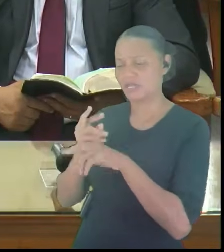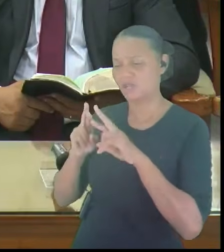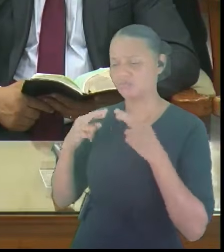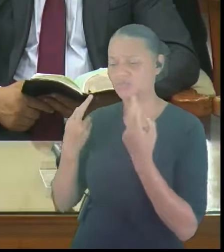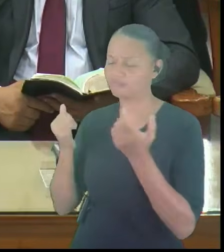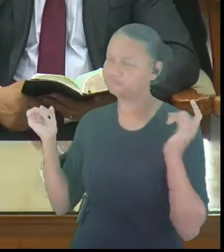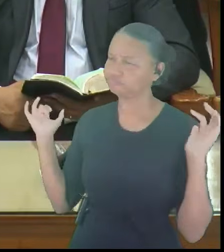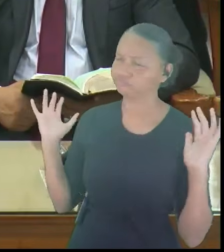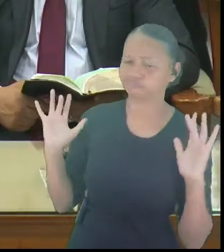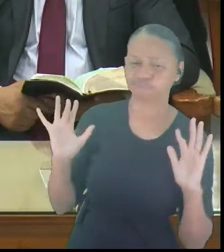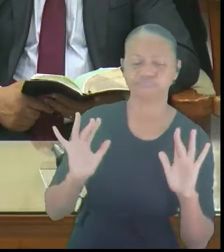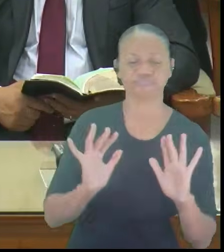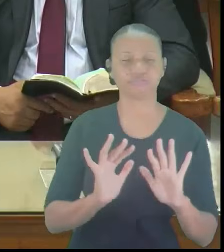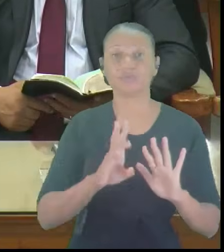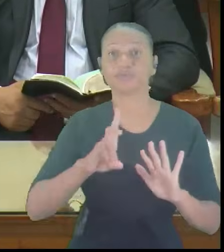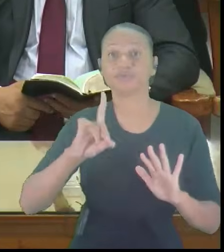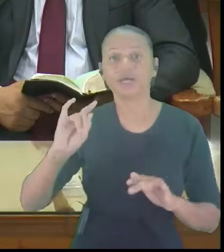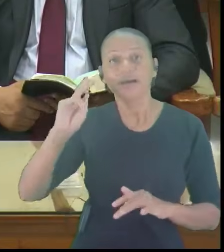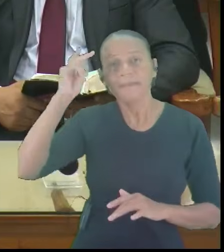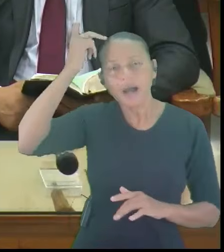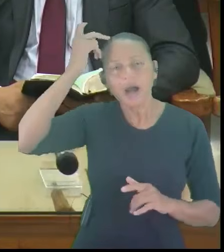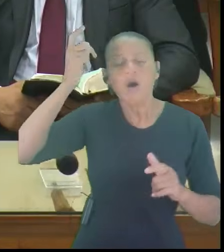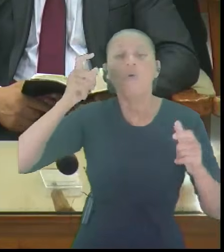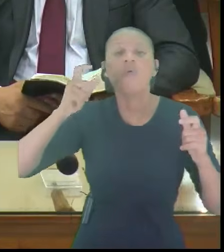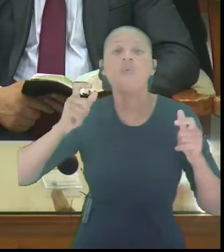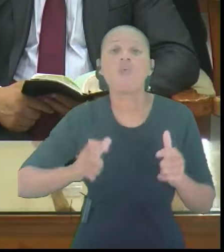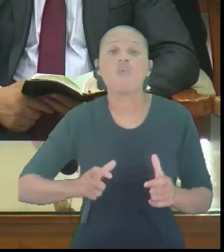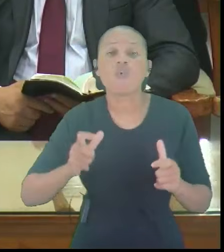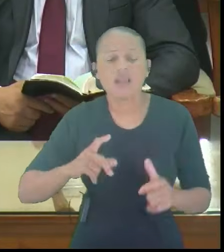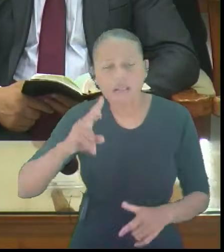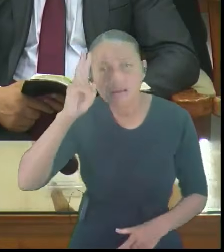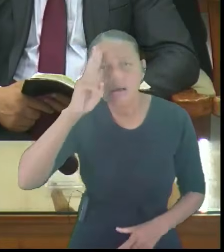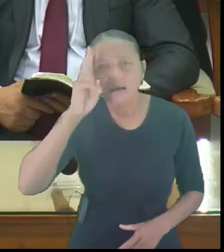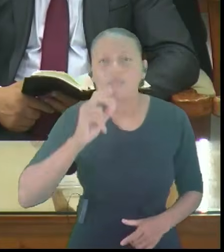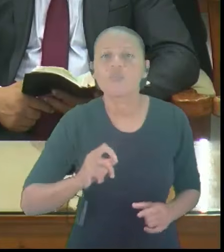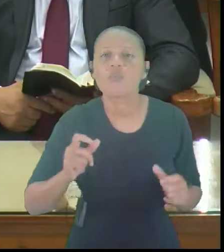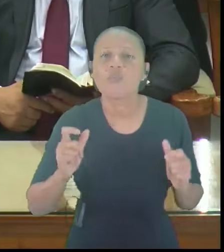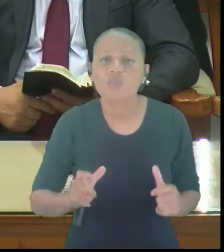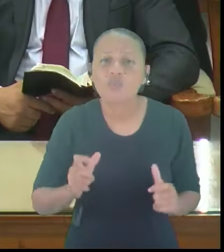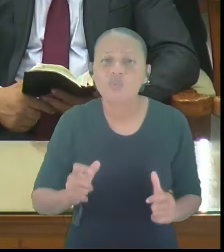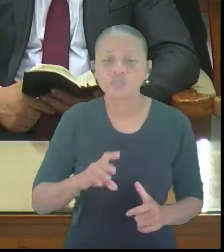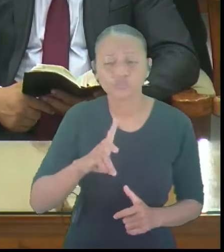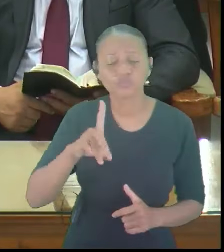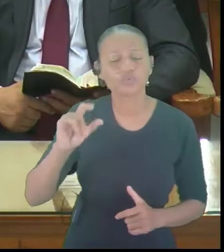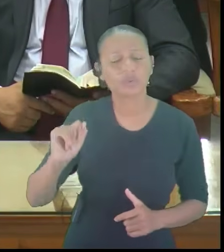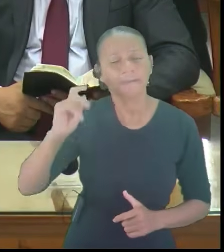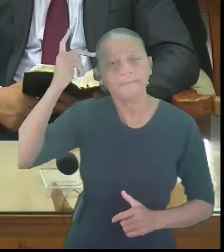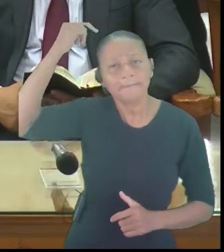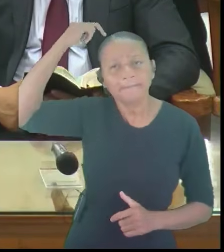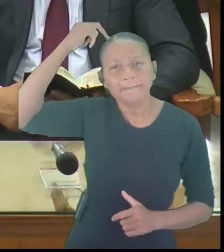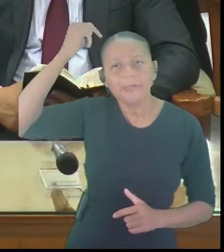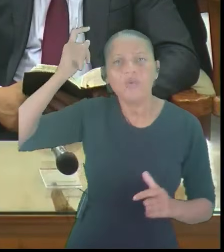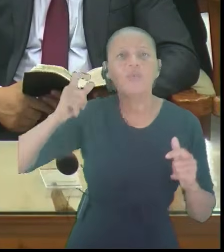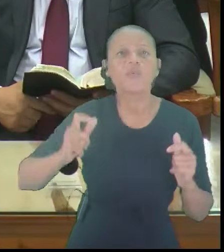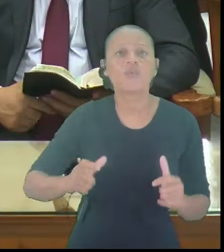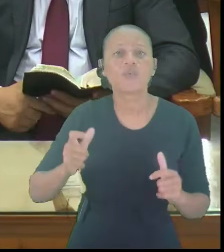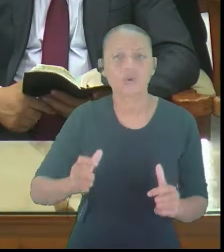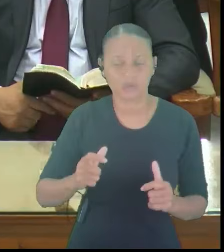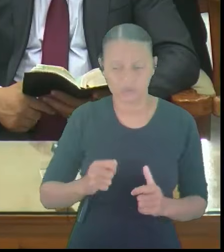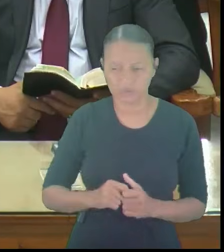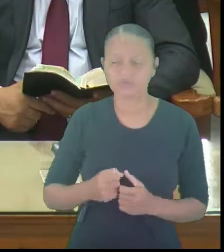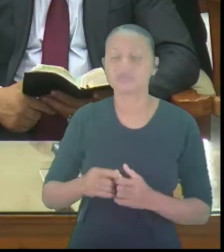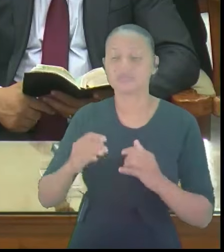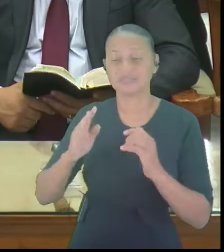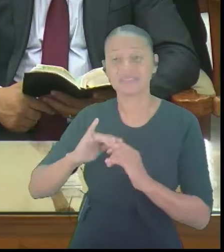se reunia no dia de Pentecostes? Ela estava no... Quem lembra? Ela estava no dia de Pentecostes, eles estavam no cenáculo,